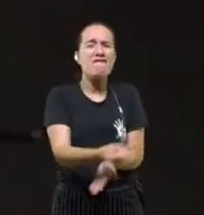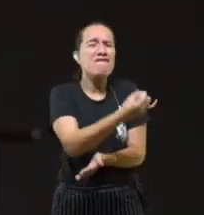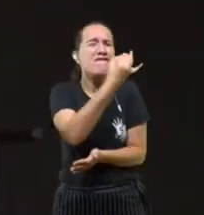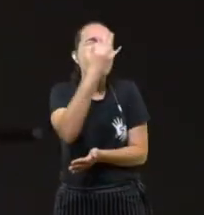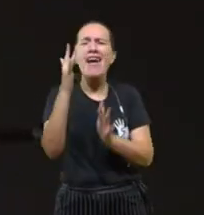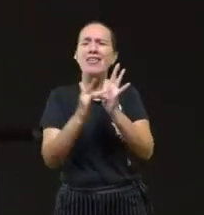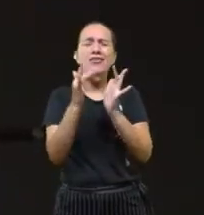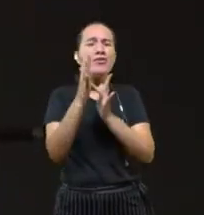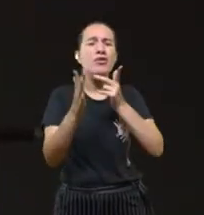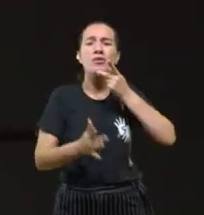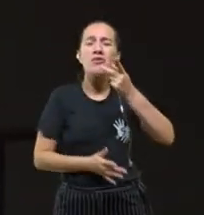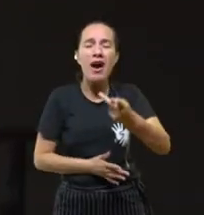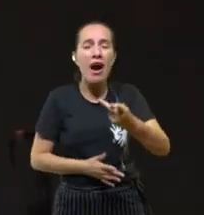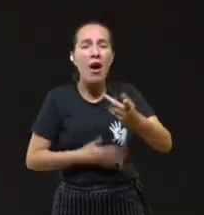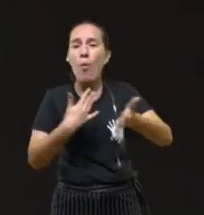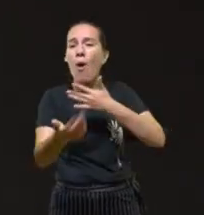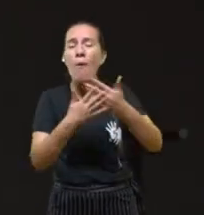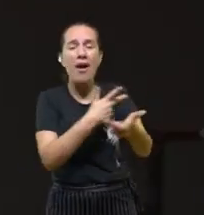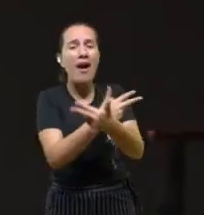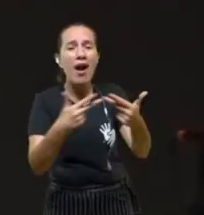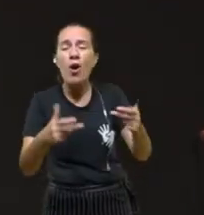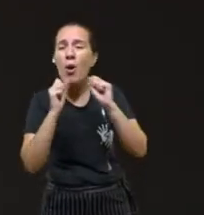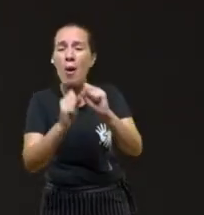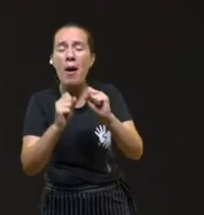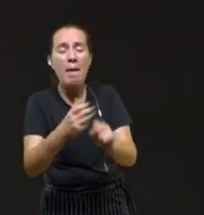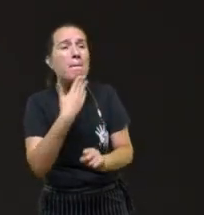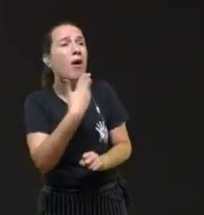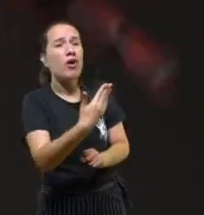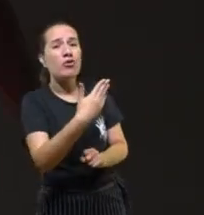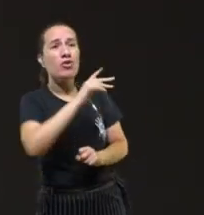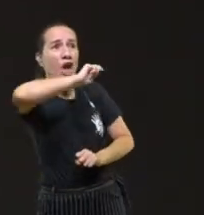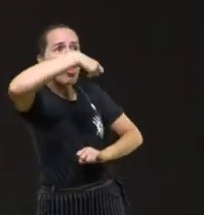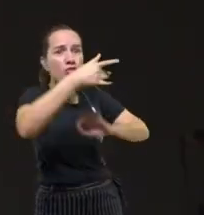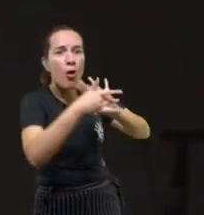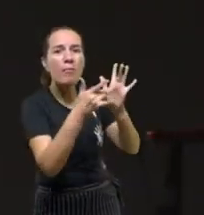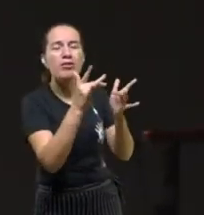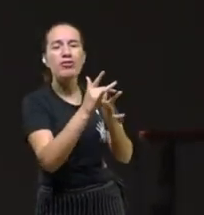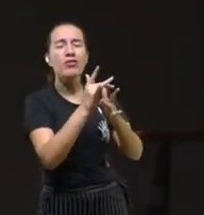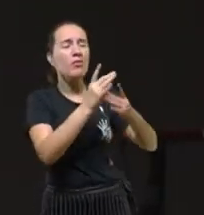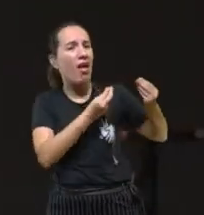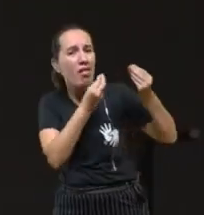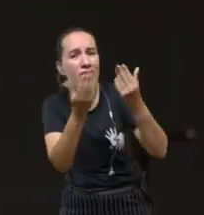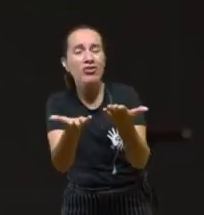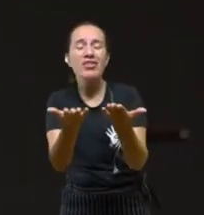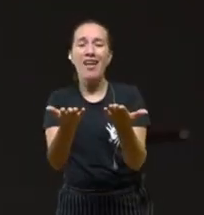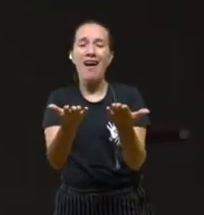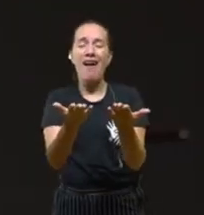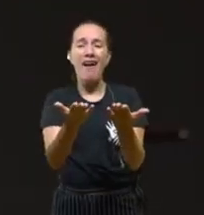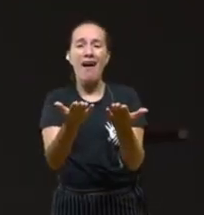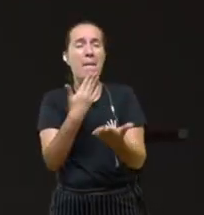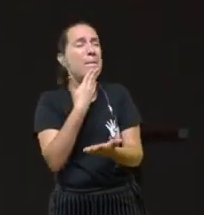vezes, pede qualquer coisa no meu nome, eu vou te dar, né?